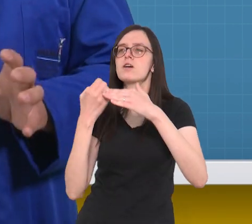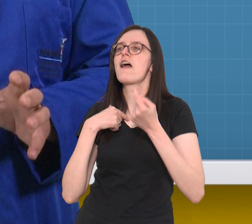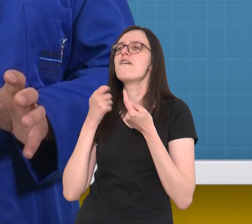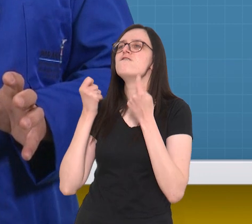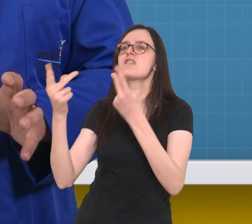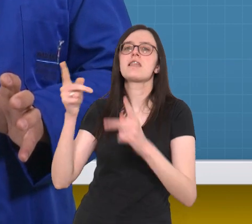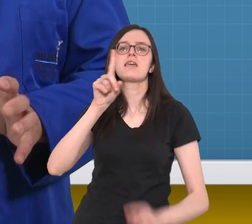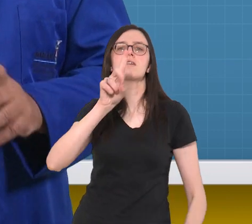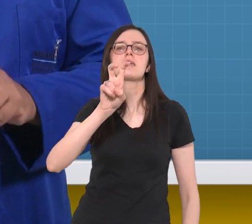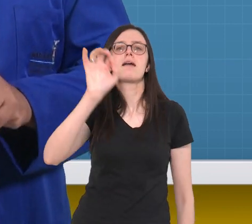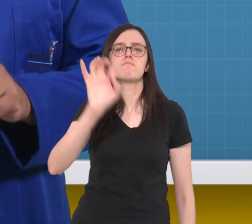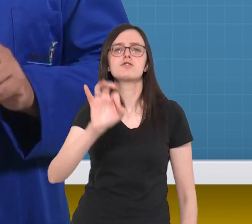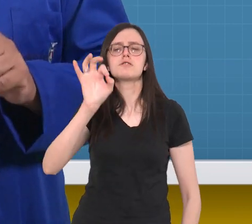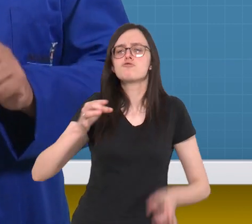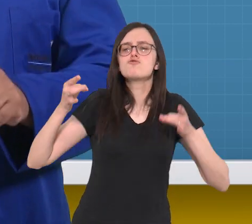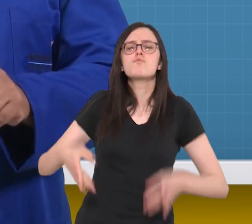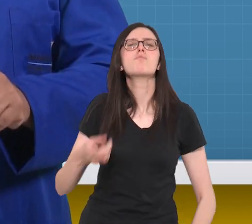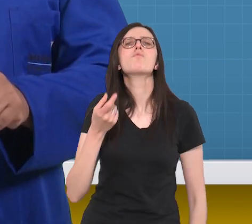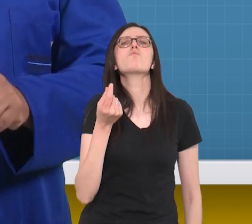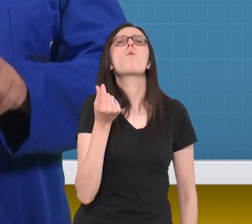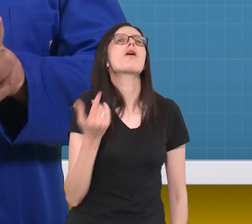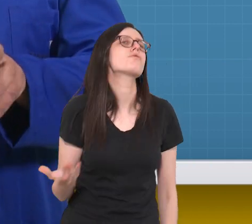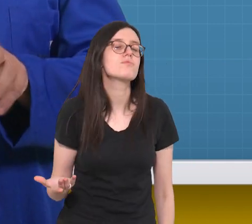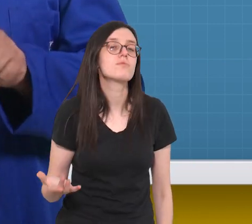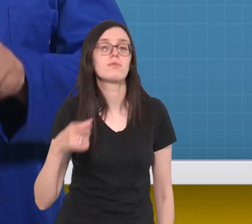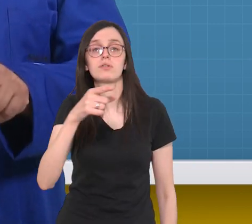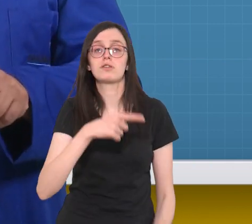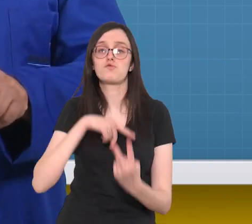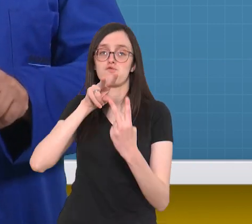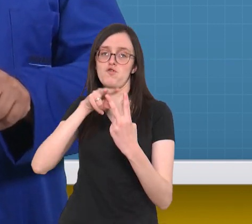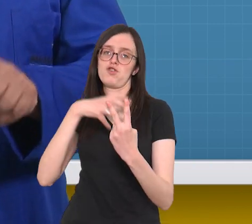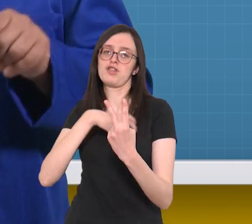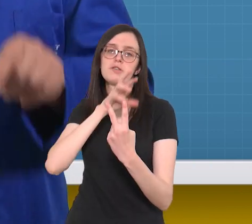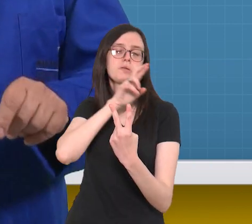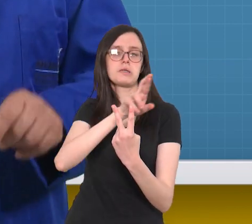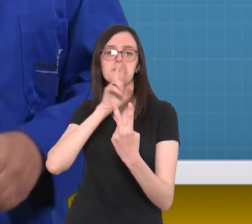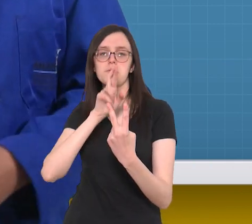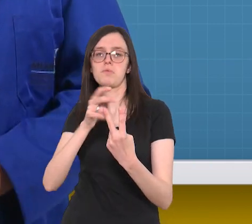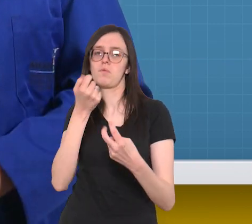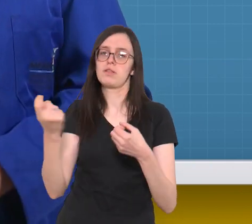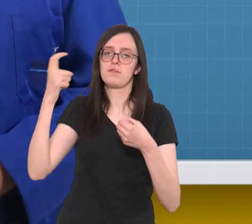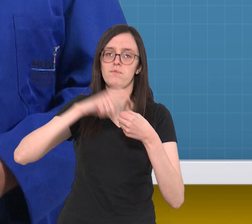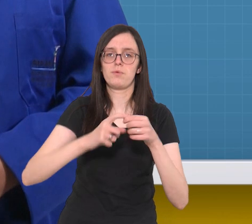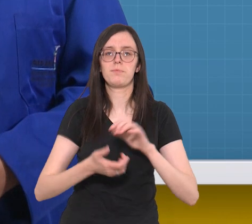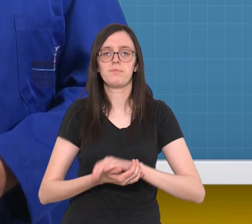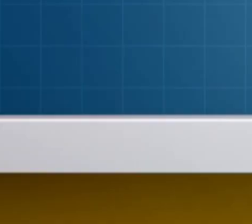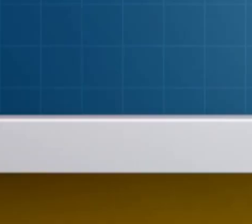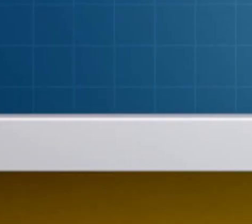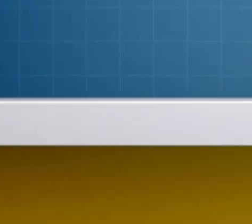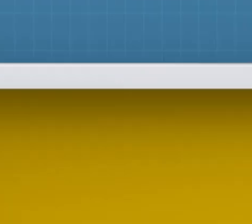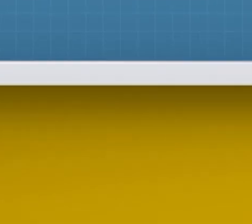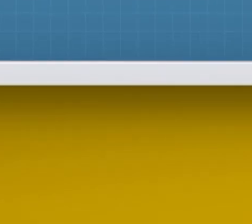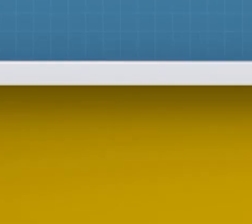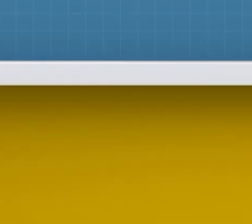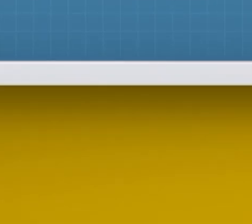Quanto restou? Agora você tem duas maneiras de fazer esse cálculo. Volto em instantes.